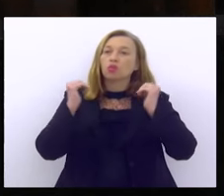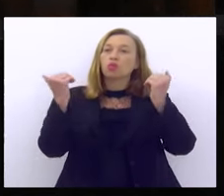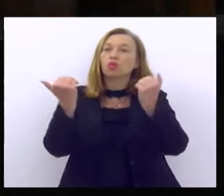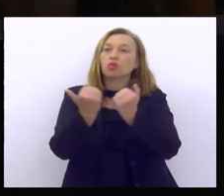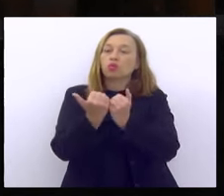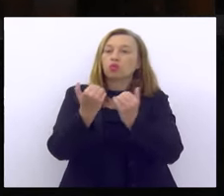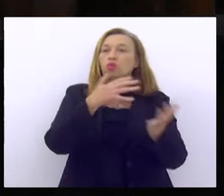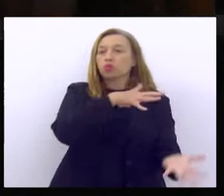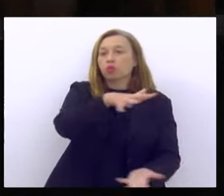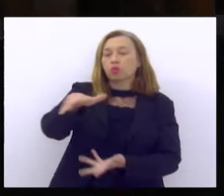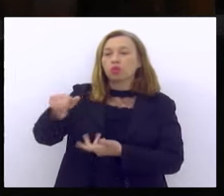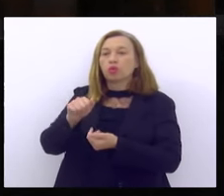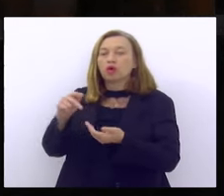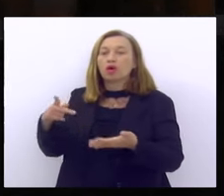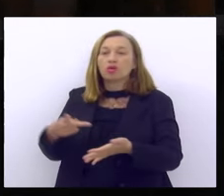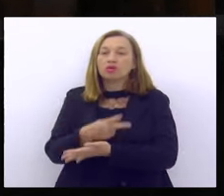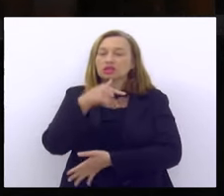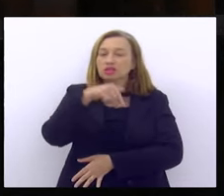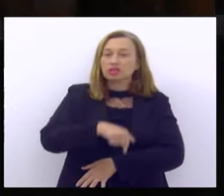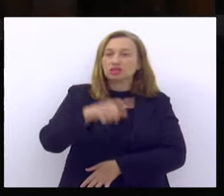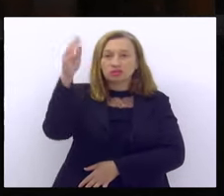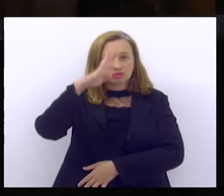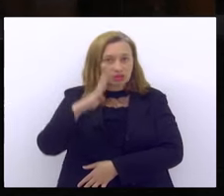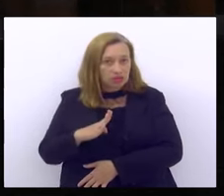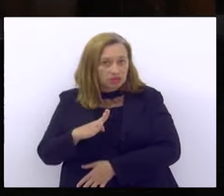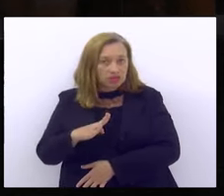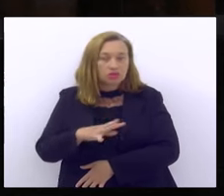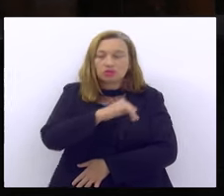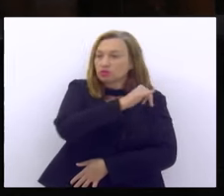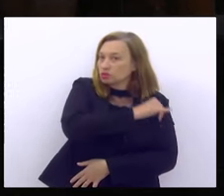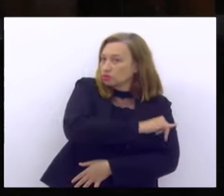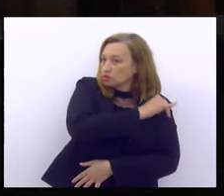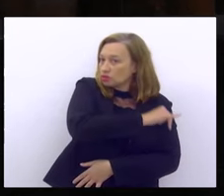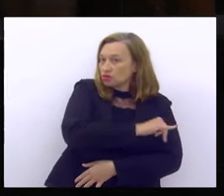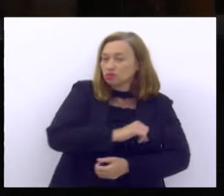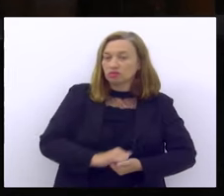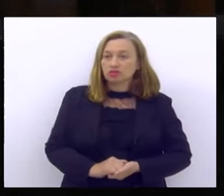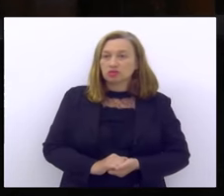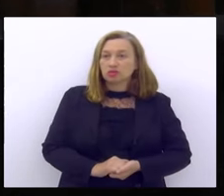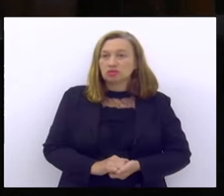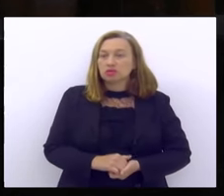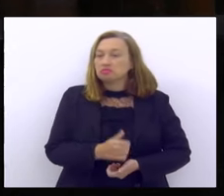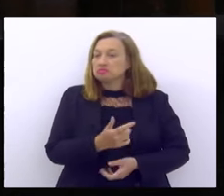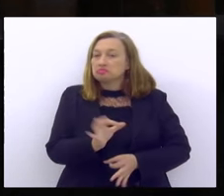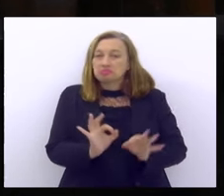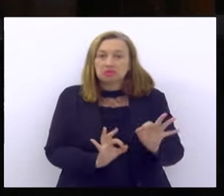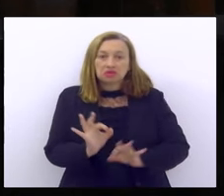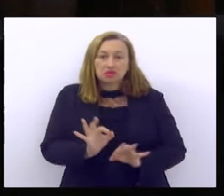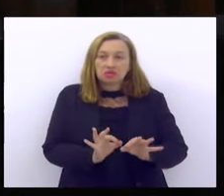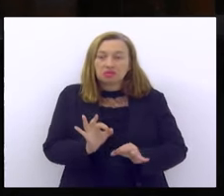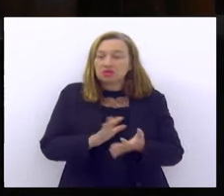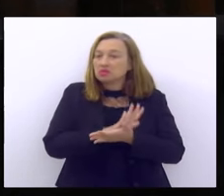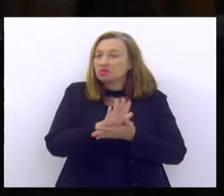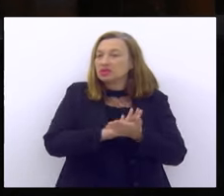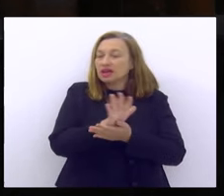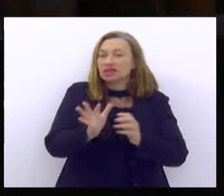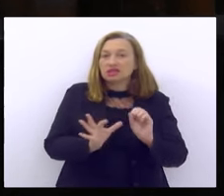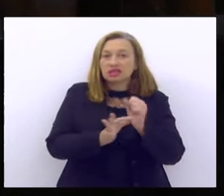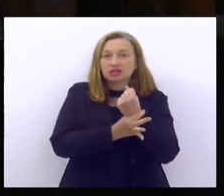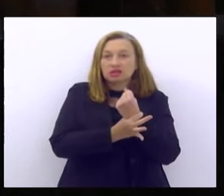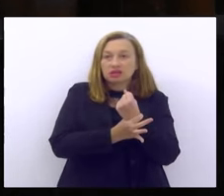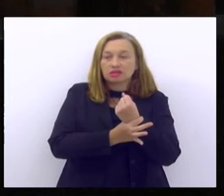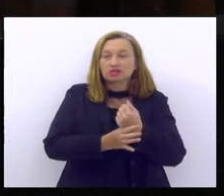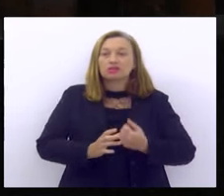internacional acontecia aqui no Brasil, acontecia no Rio de Janeiro, sem nenhum planejamento de segurança por parte